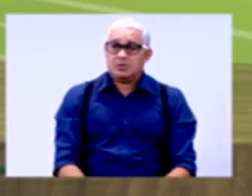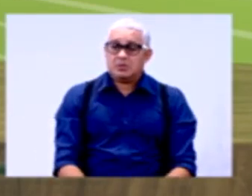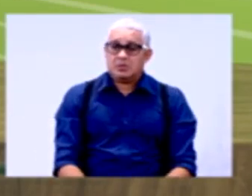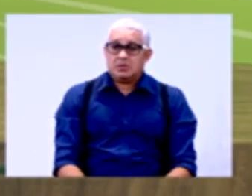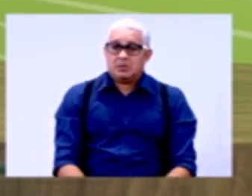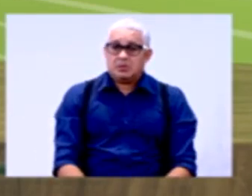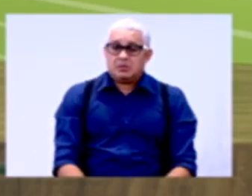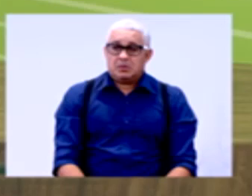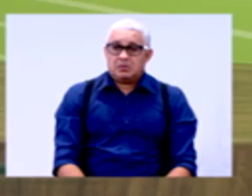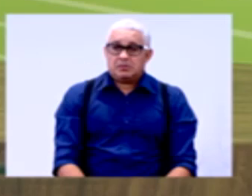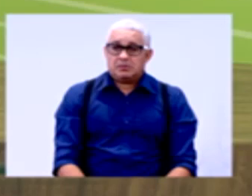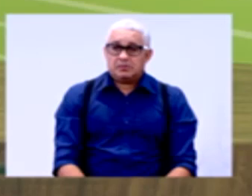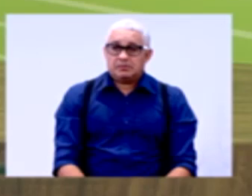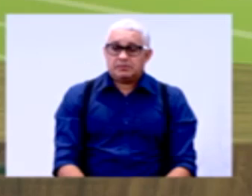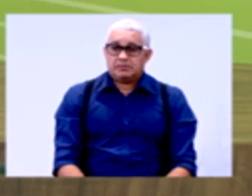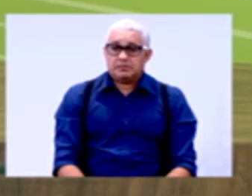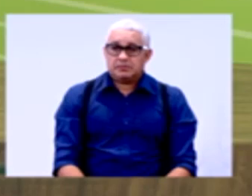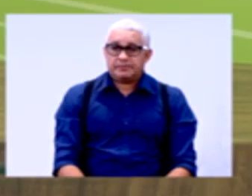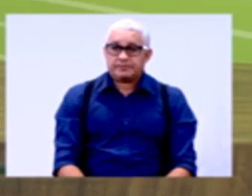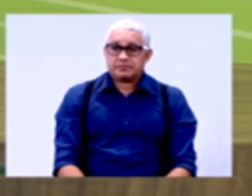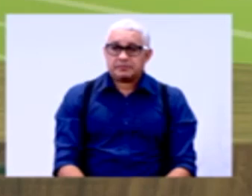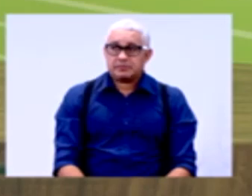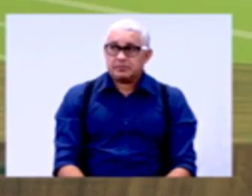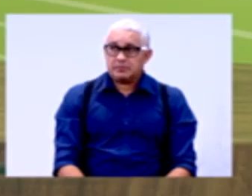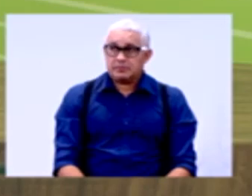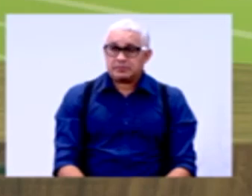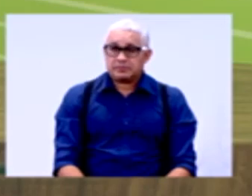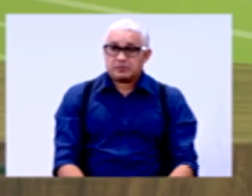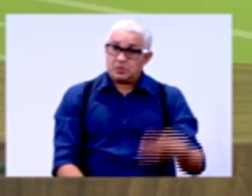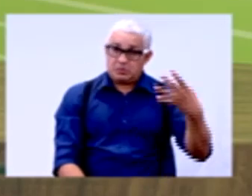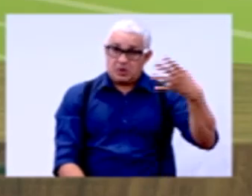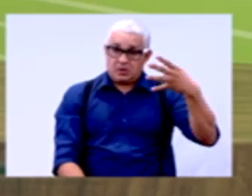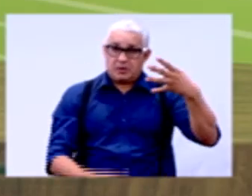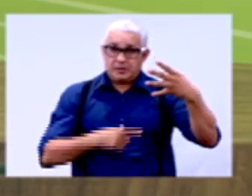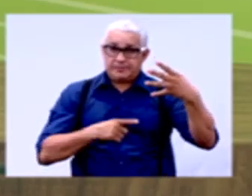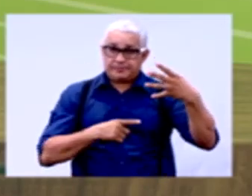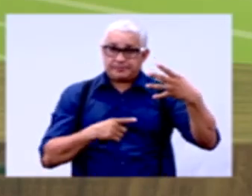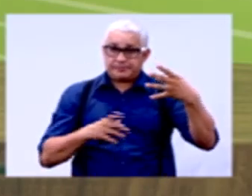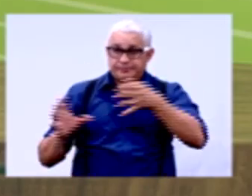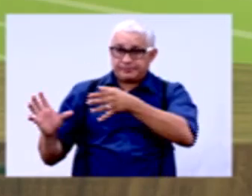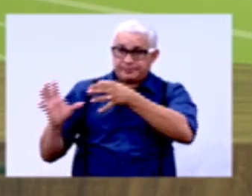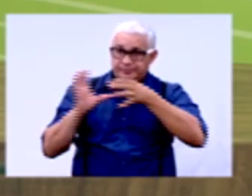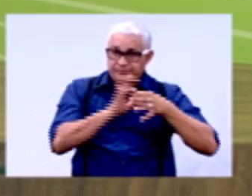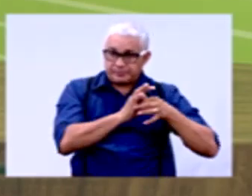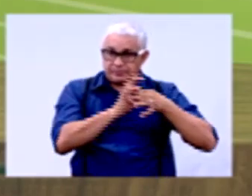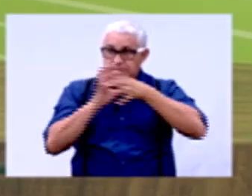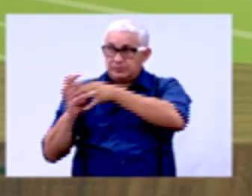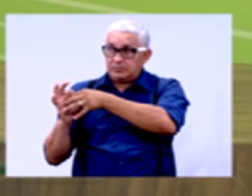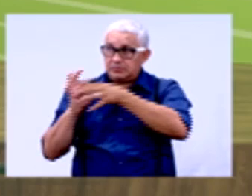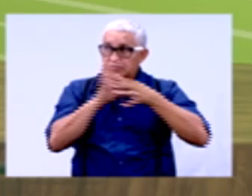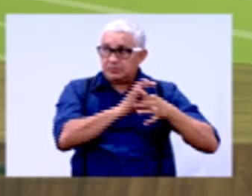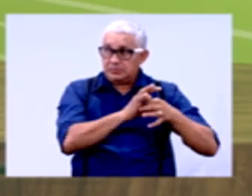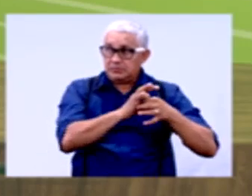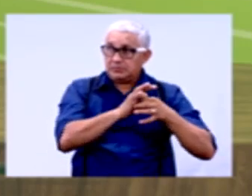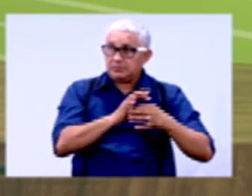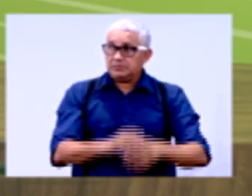Então nesse caso aí, a questão 4 está associada a